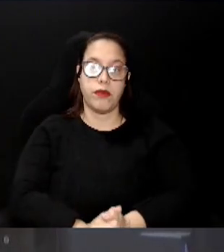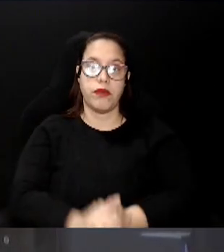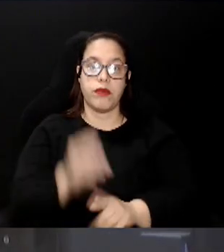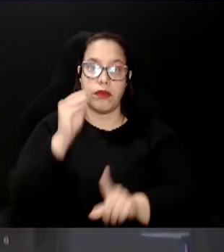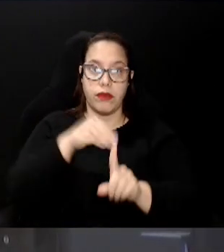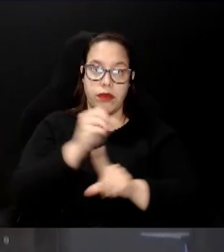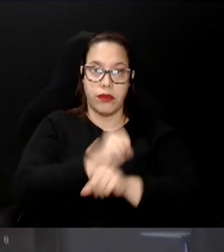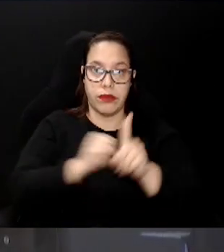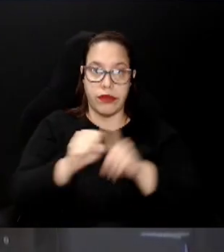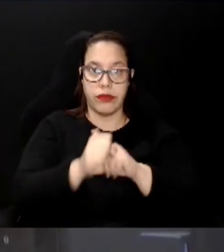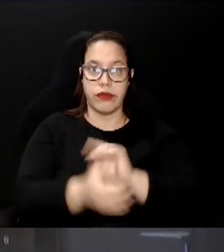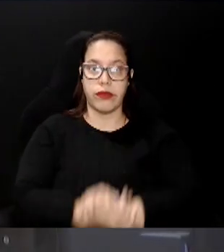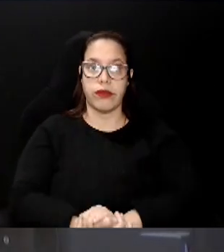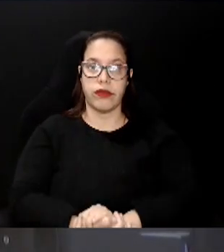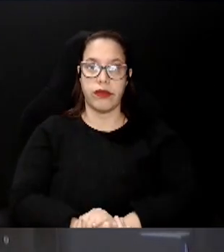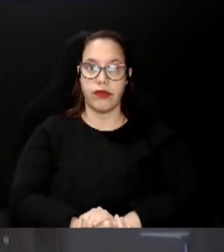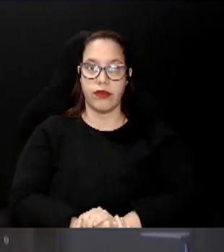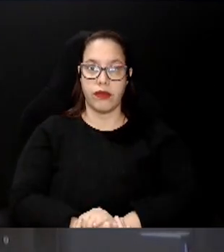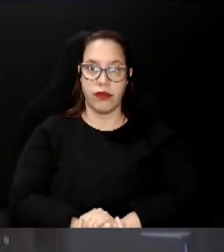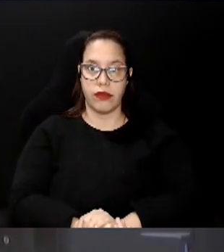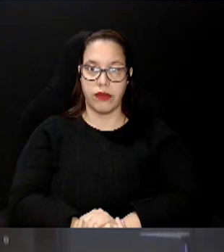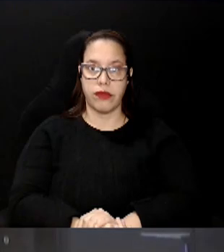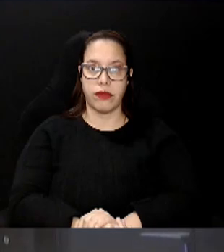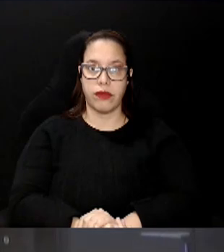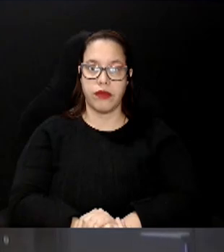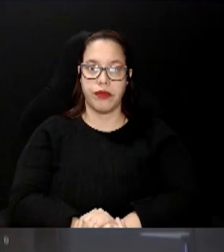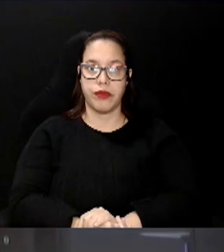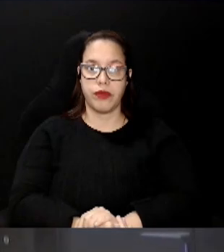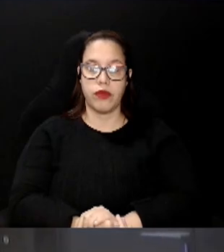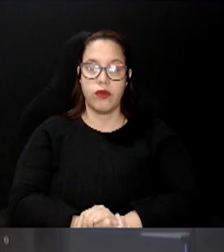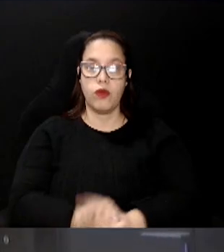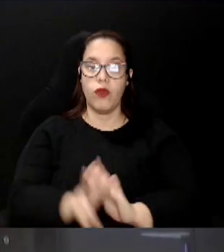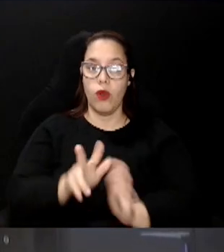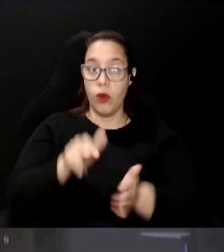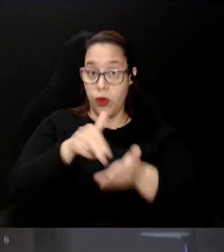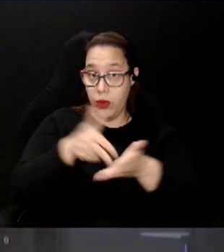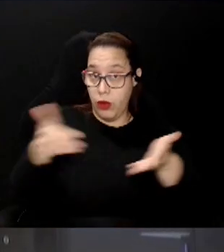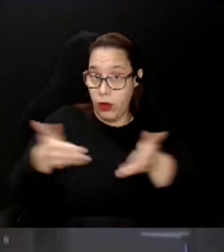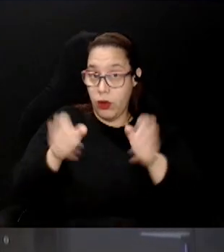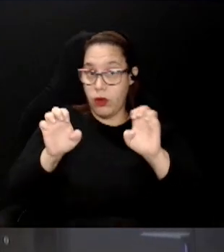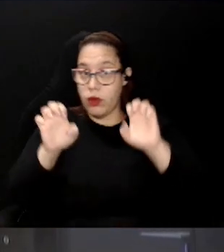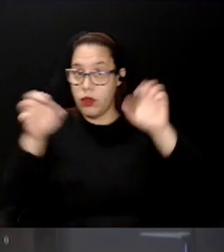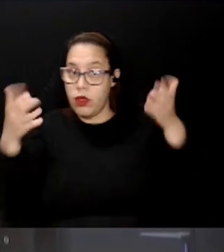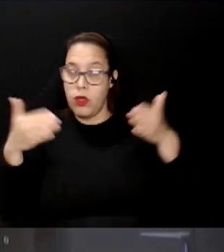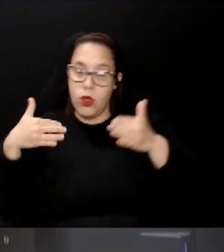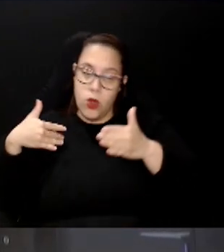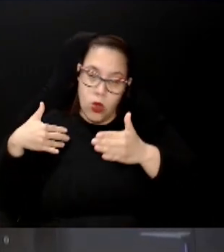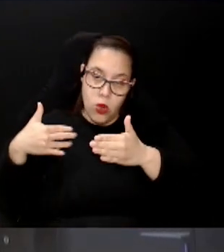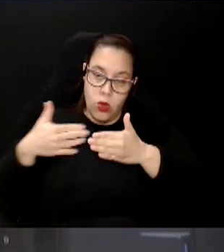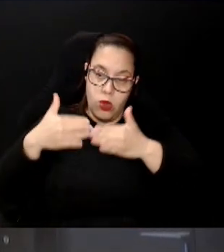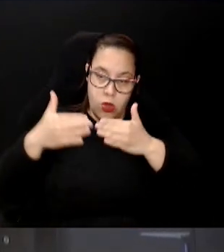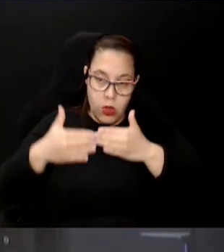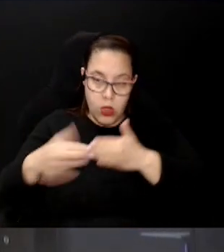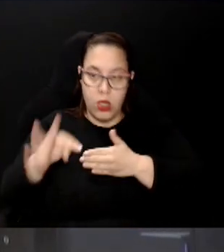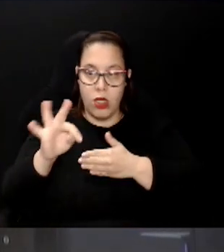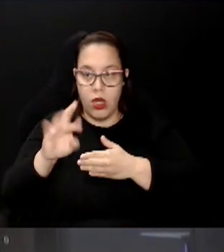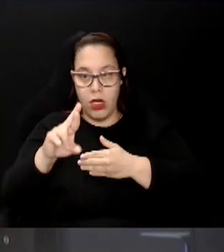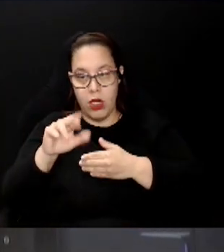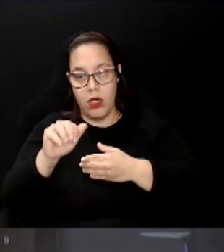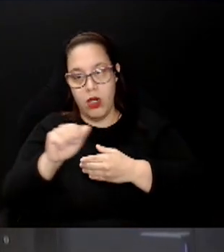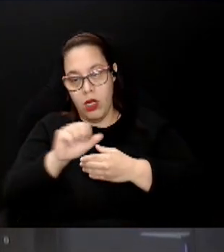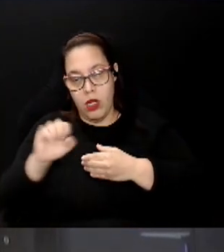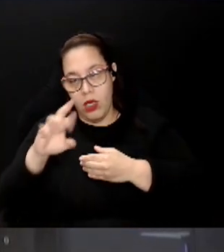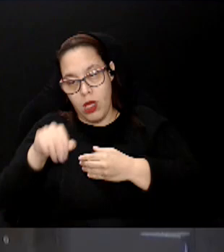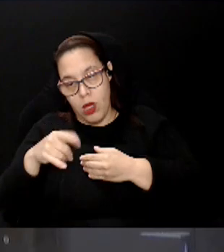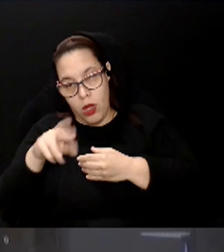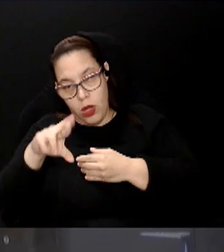social. Então, quando a gente está aqui hoje, né, celebrando a trajetória da Terra das Andorinhas como uma referência na